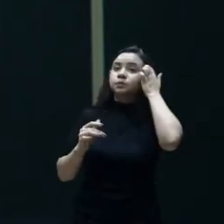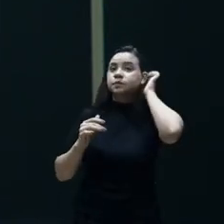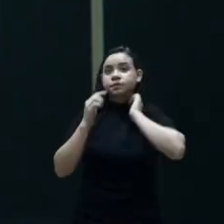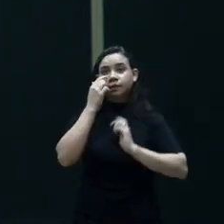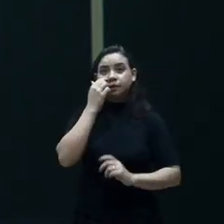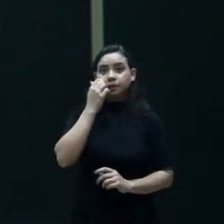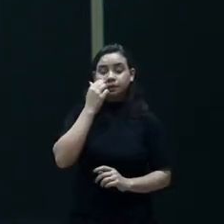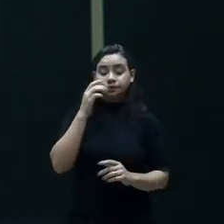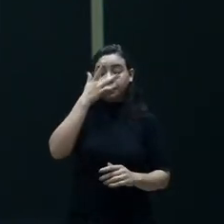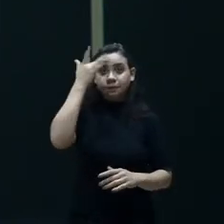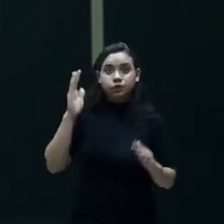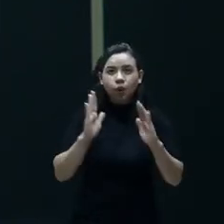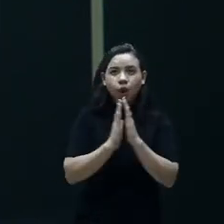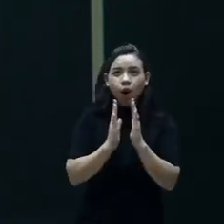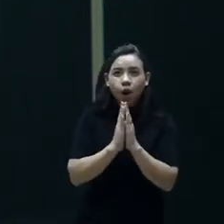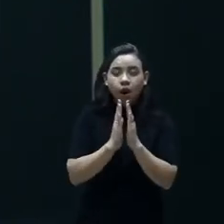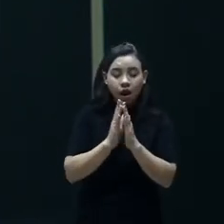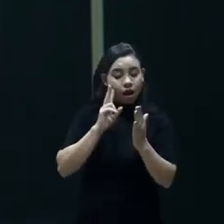Essas coisas caminham juntos.